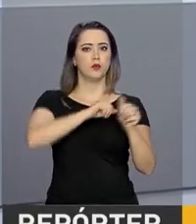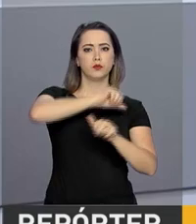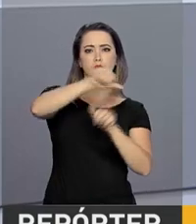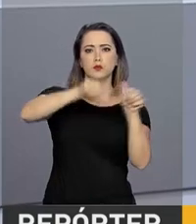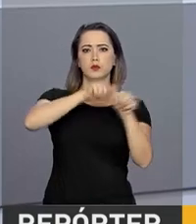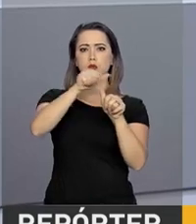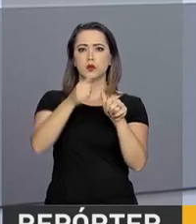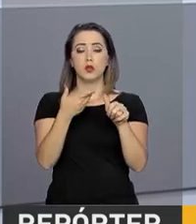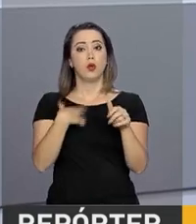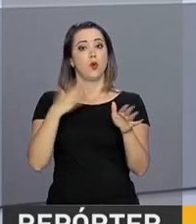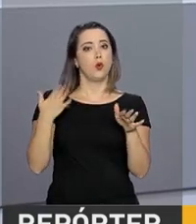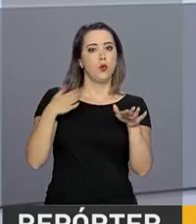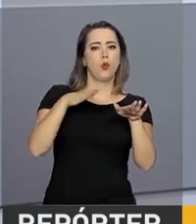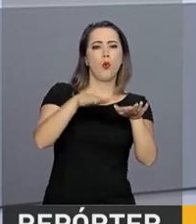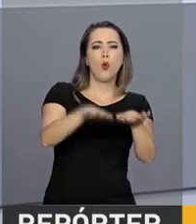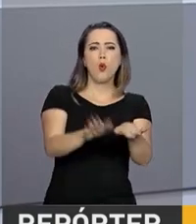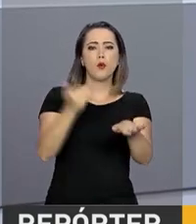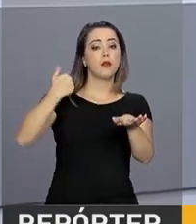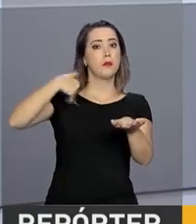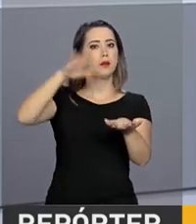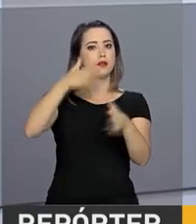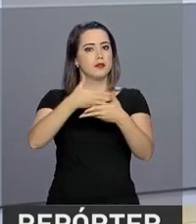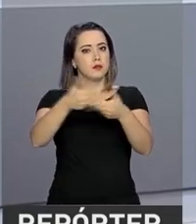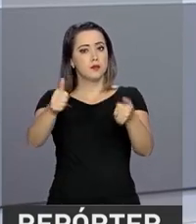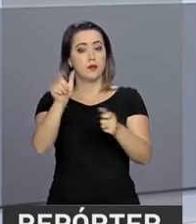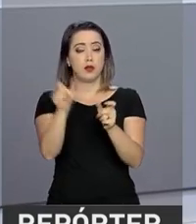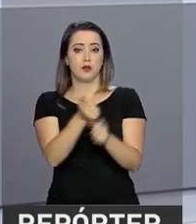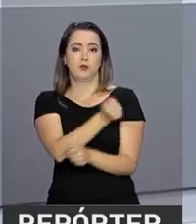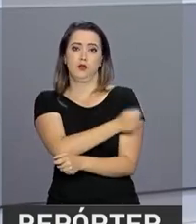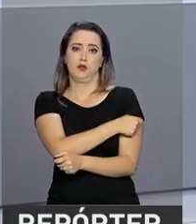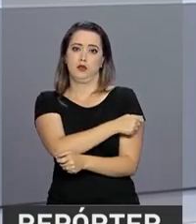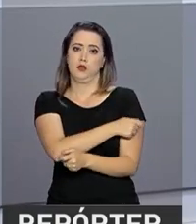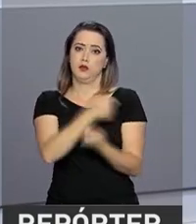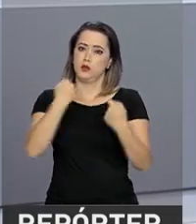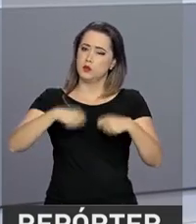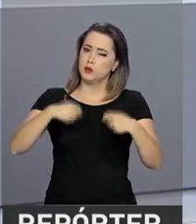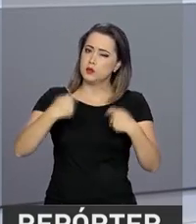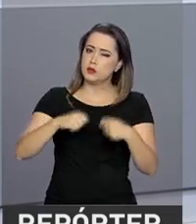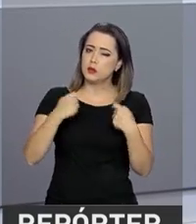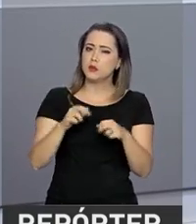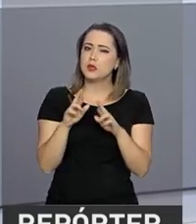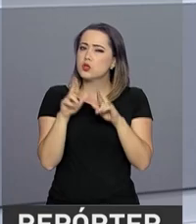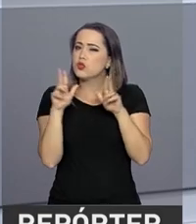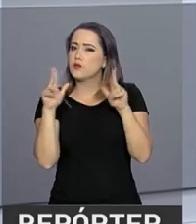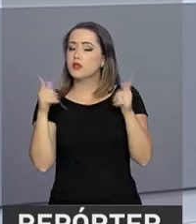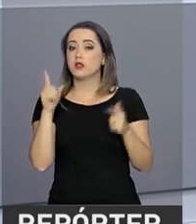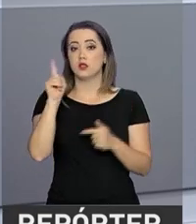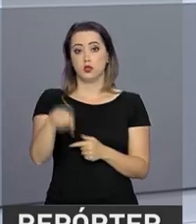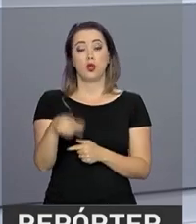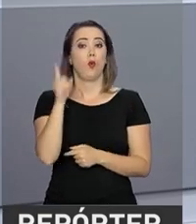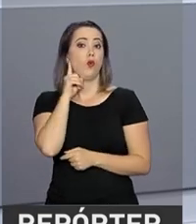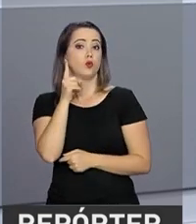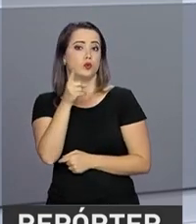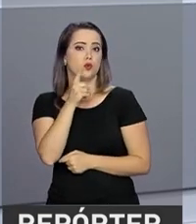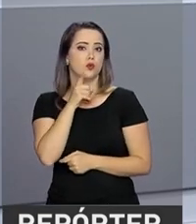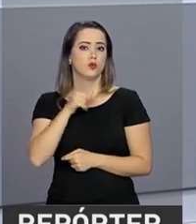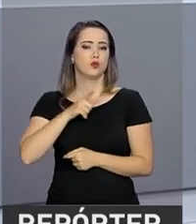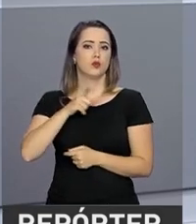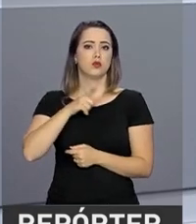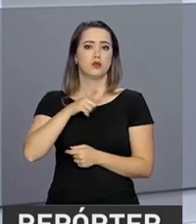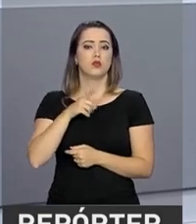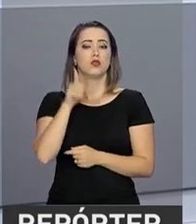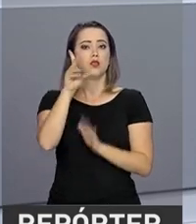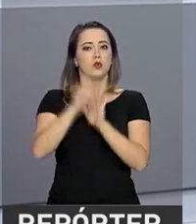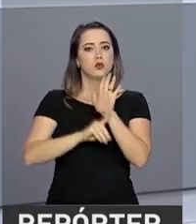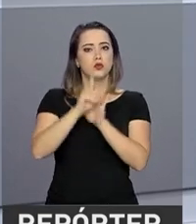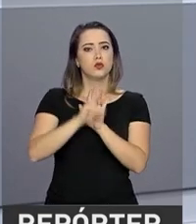Médio vem mudando para incluir mais e melhor os alunos com necessidades diferentes. É o caso dos surdos, que têm tido seu